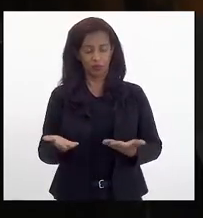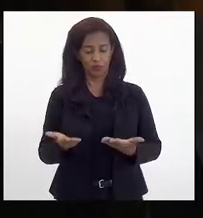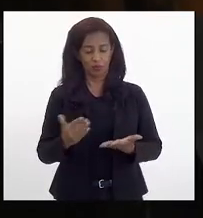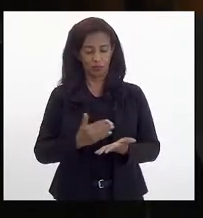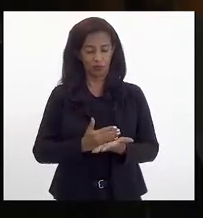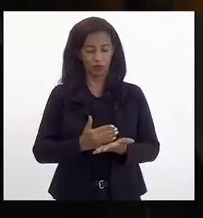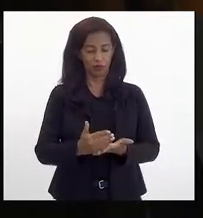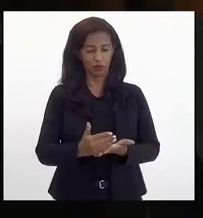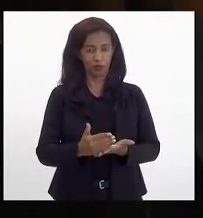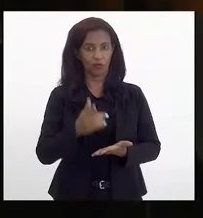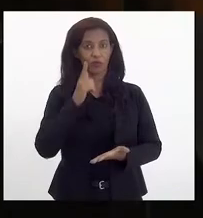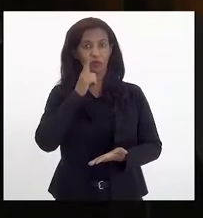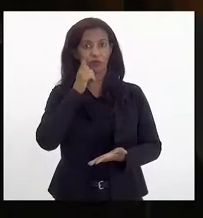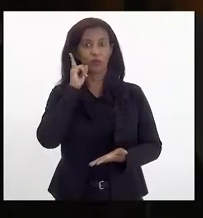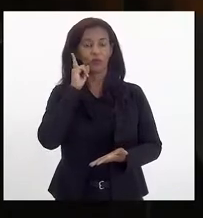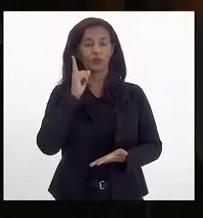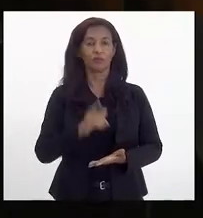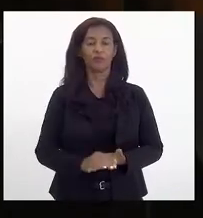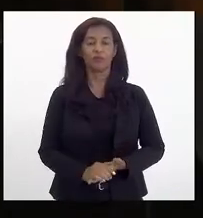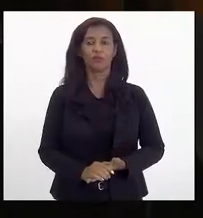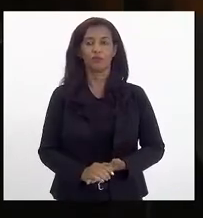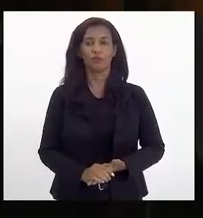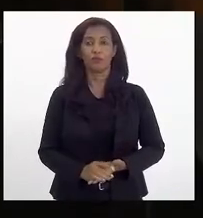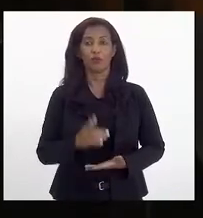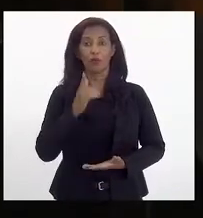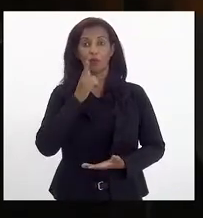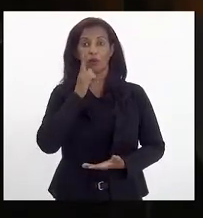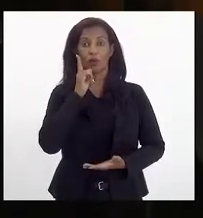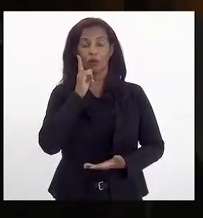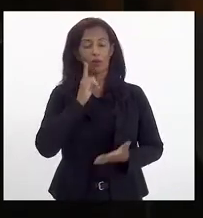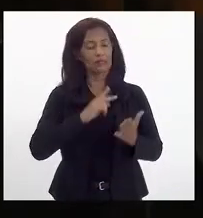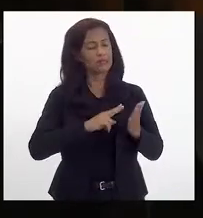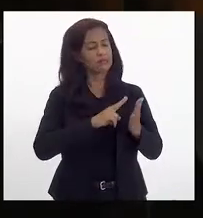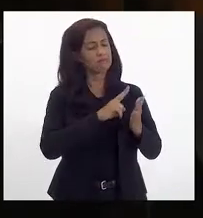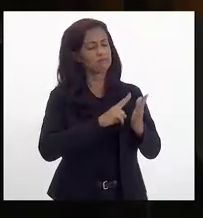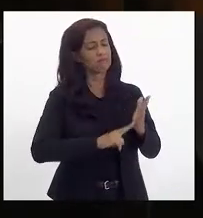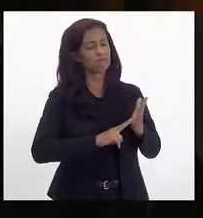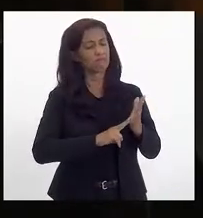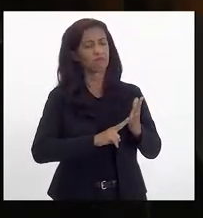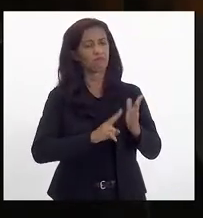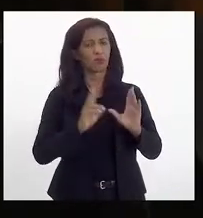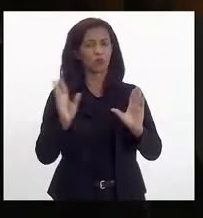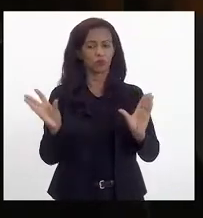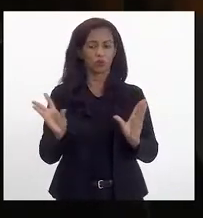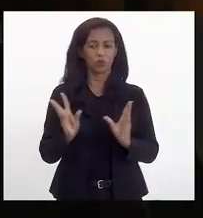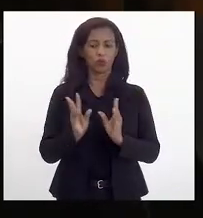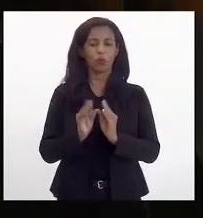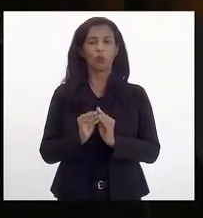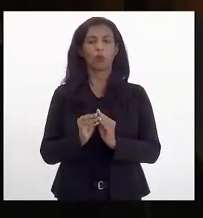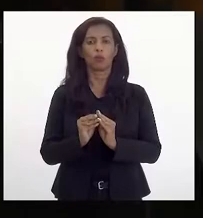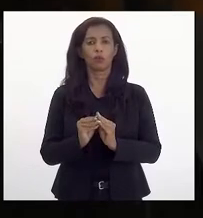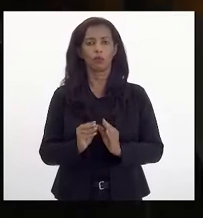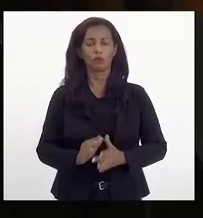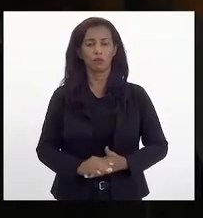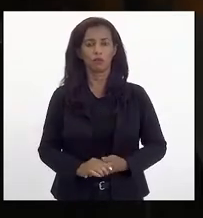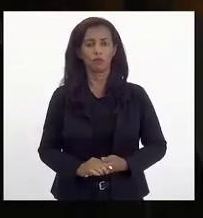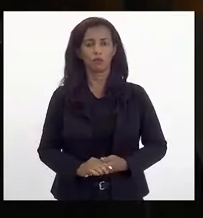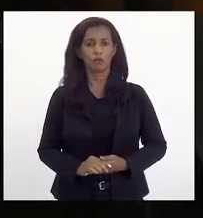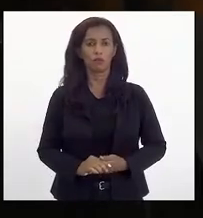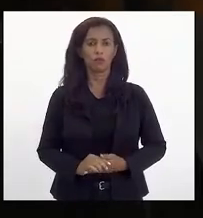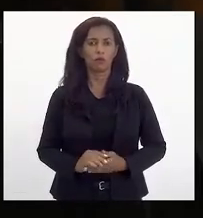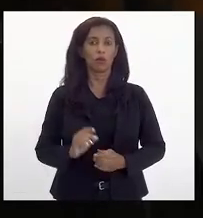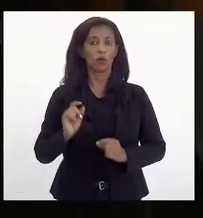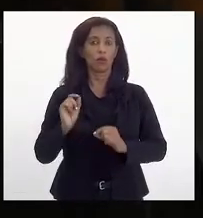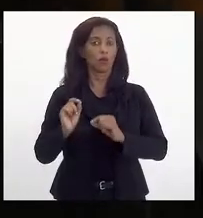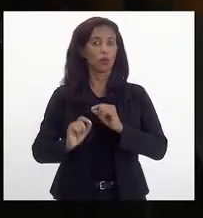dia de ontem, fiz aqui, deputada, um breve relato sobre o